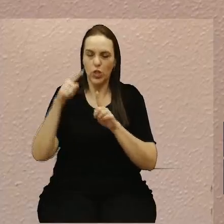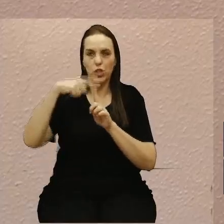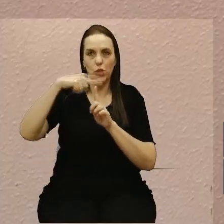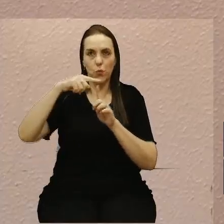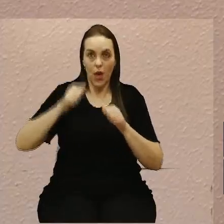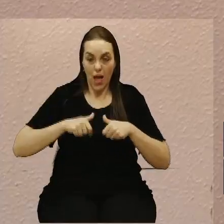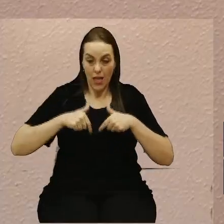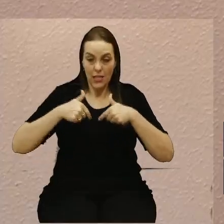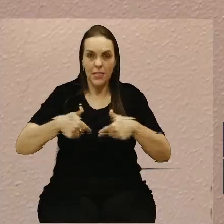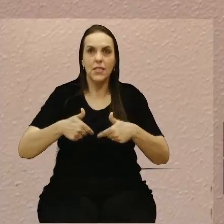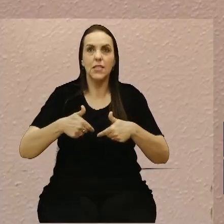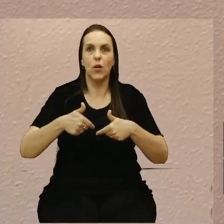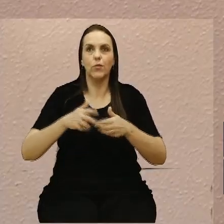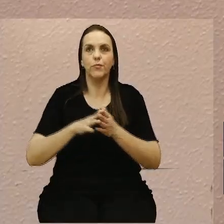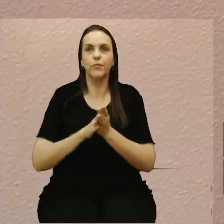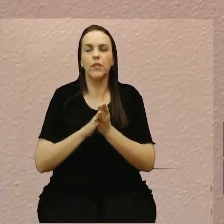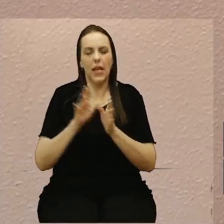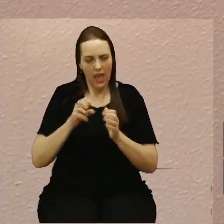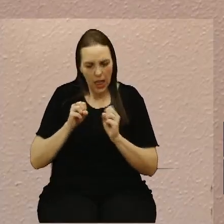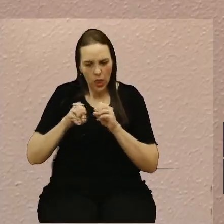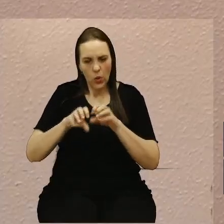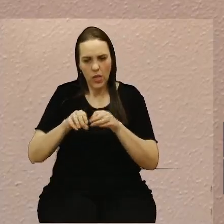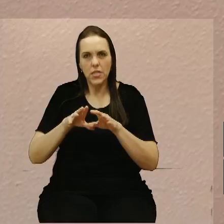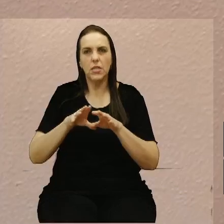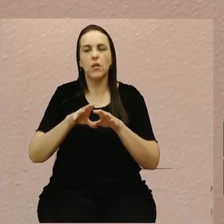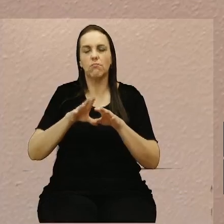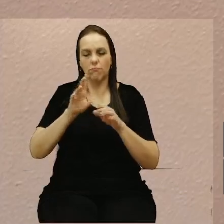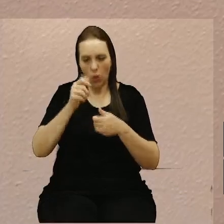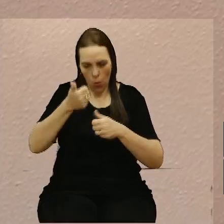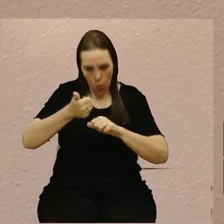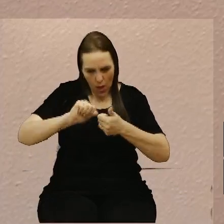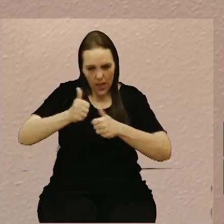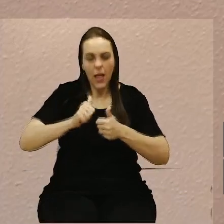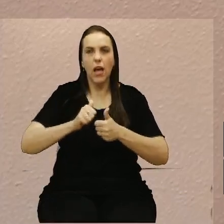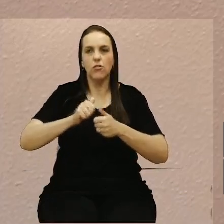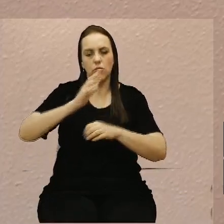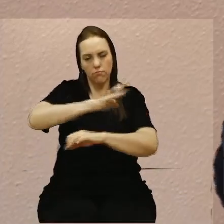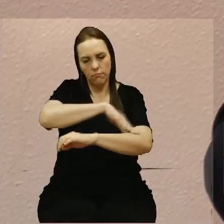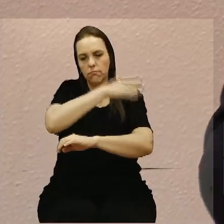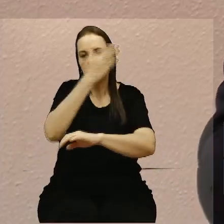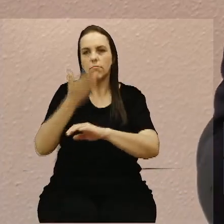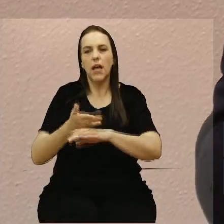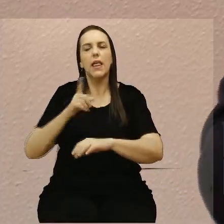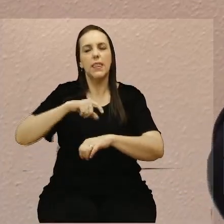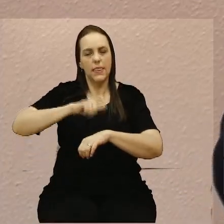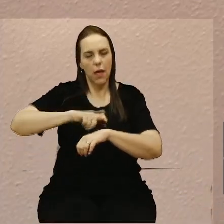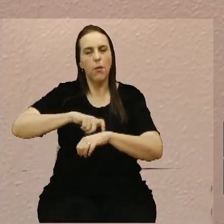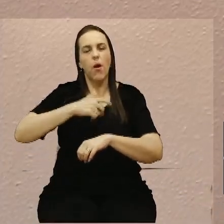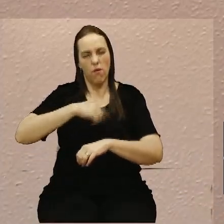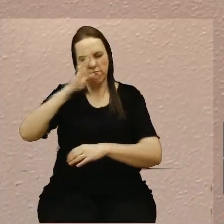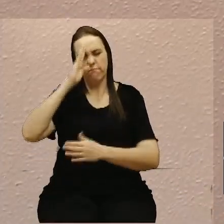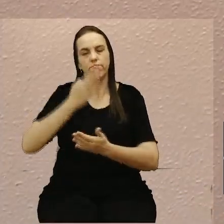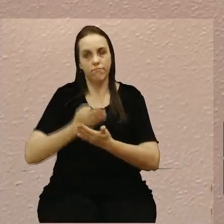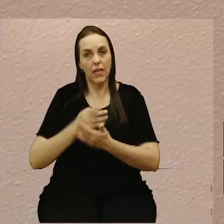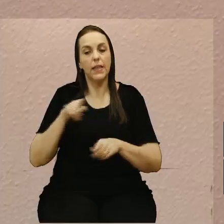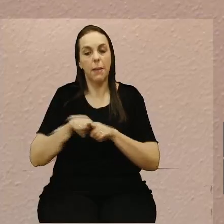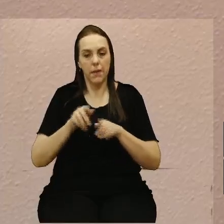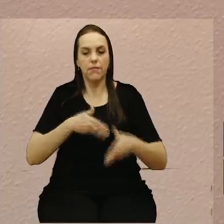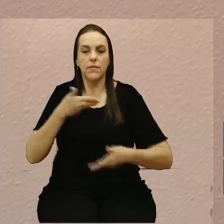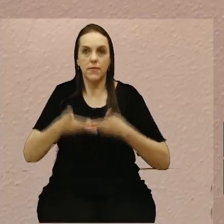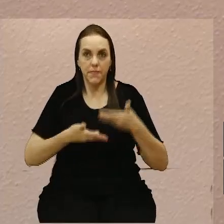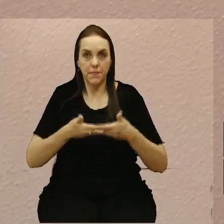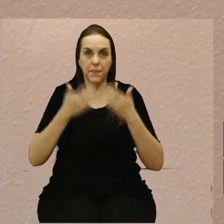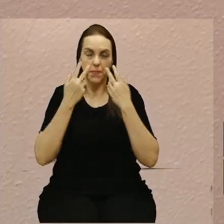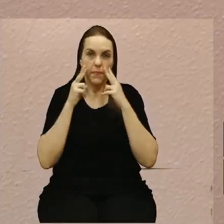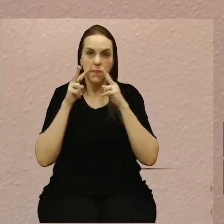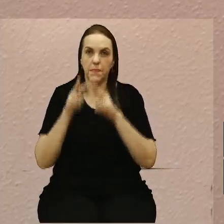Becker, investindo na educação de qualidade, que eu acredito sim, na educação de tempo integral, mas também em serviços que tenham um olhar para as crianças e